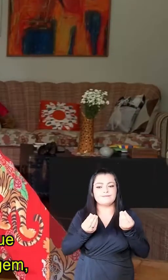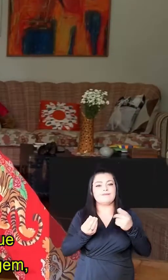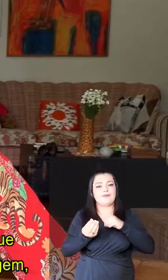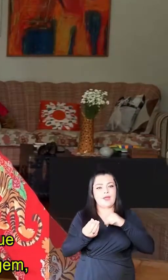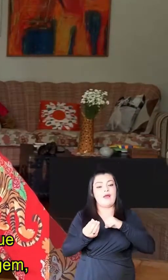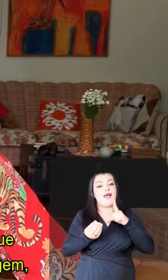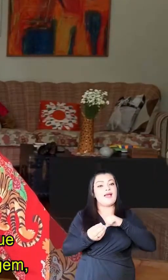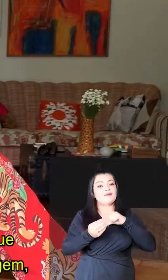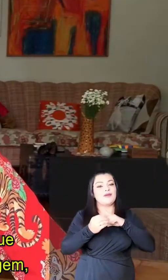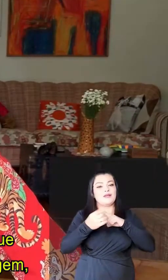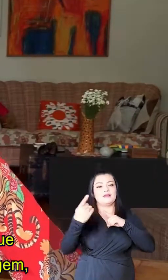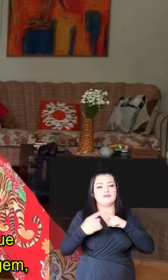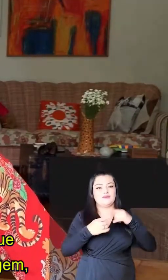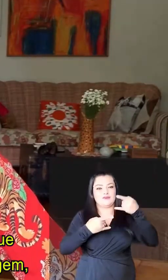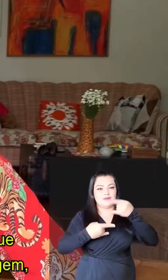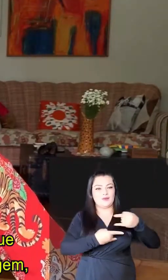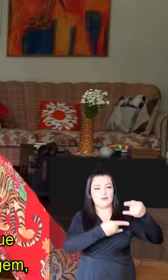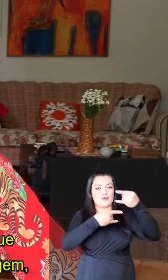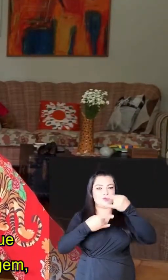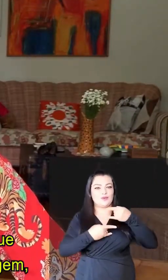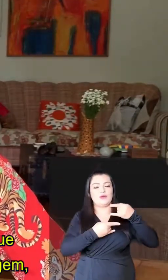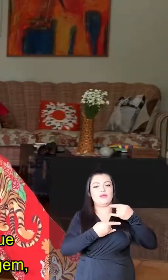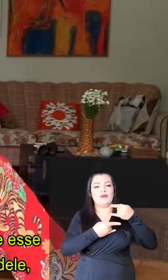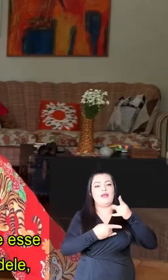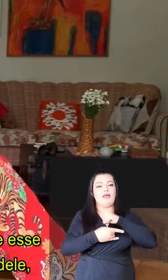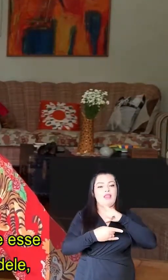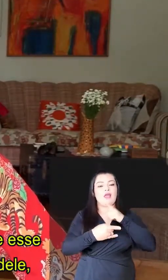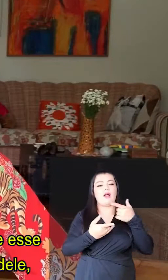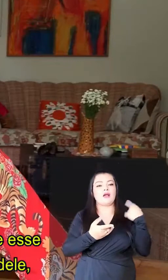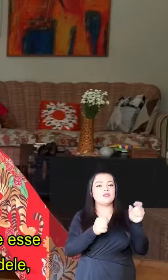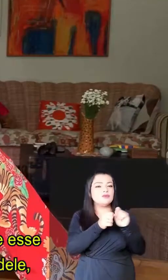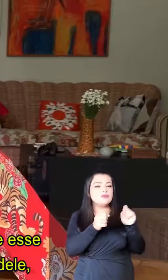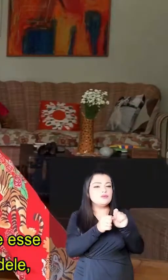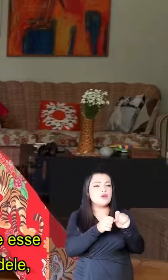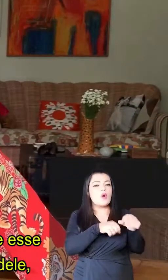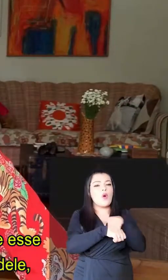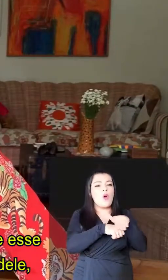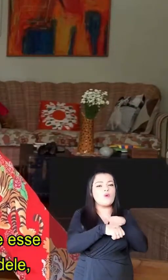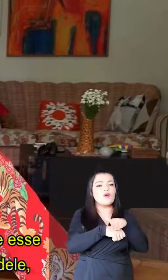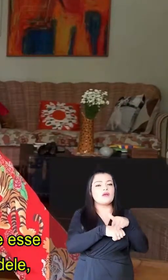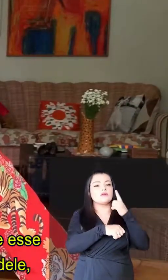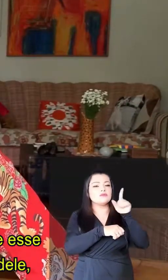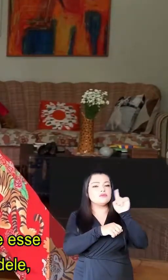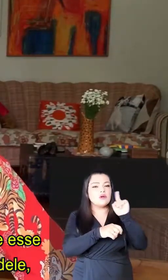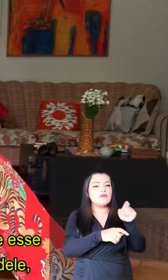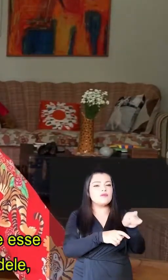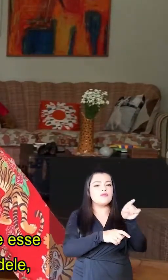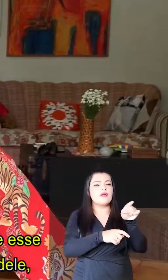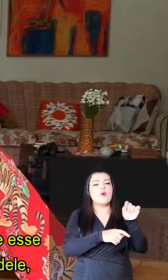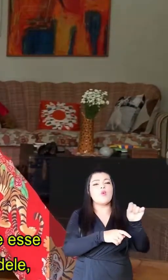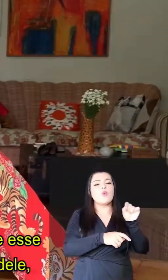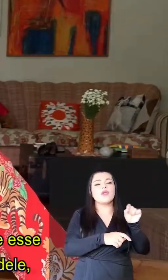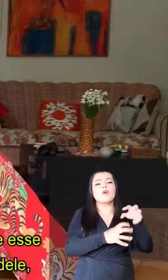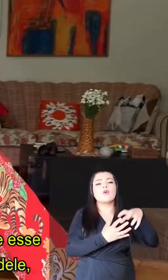pelo Hangout, a gente faz uma triagem, a gente mapeia quem é essa pessoa, o que que esse